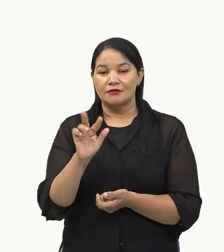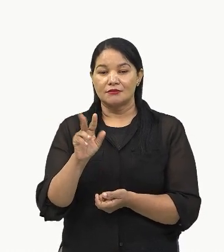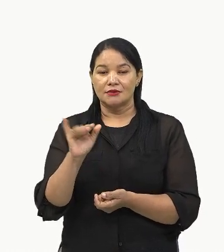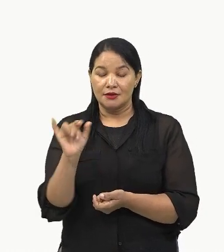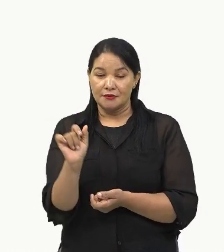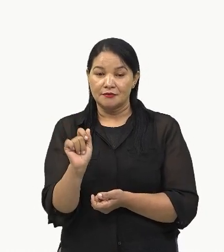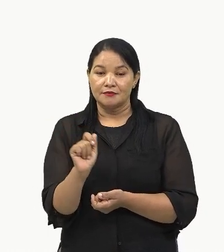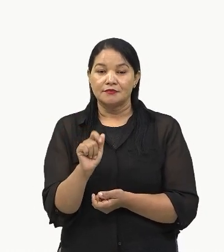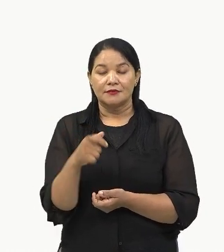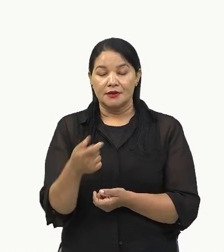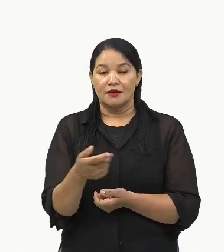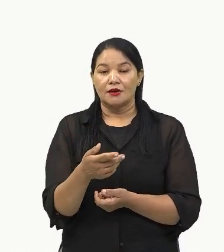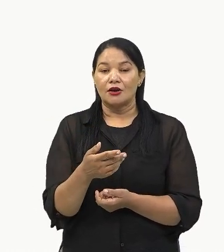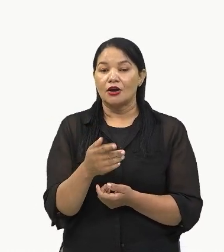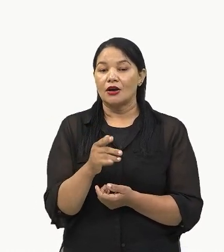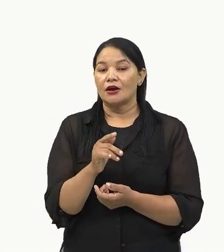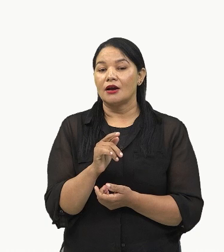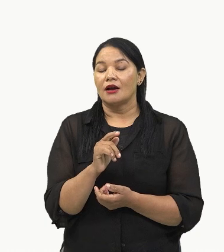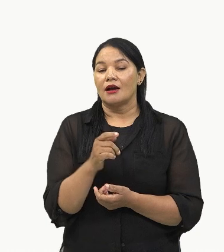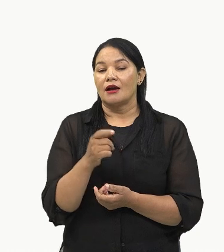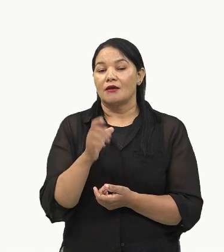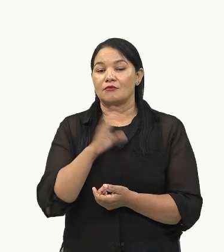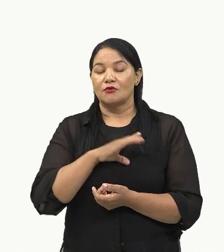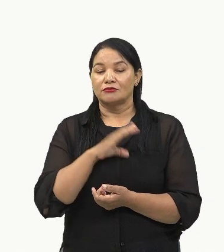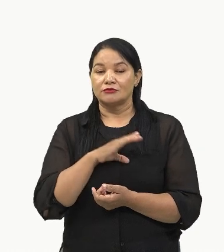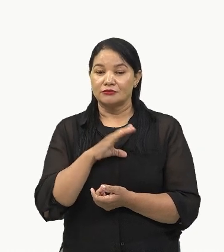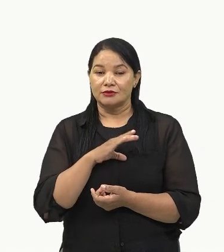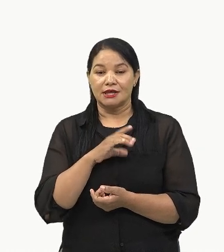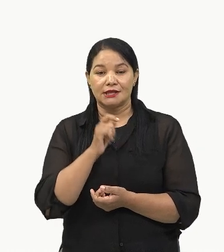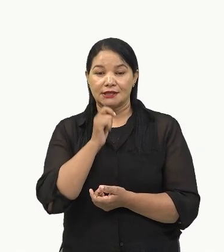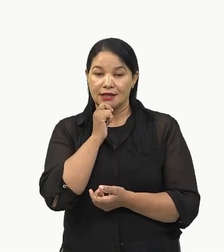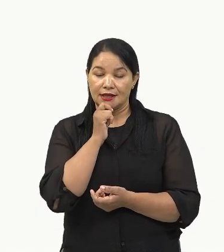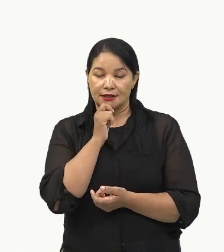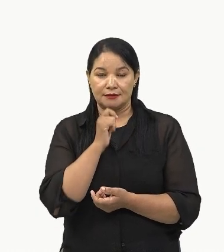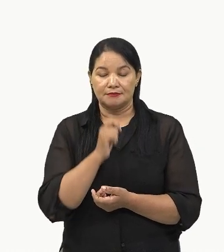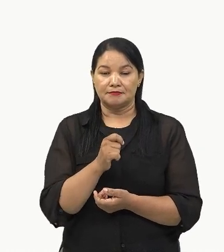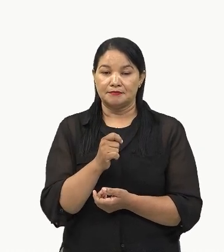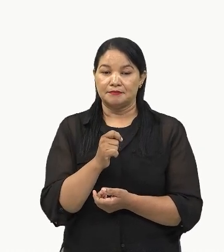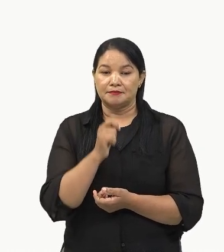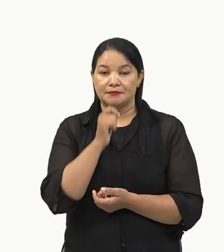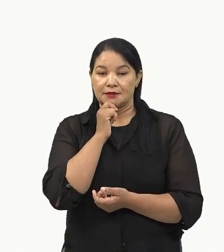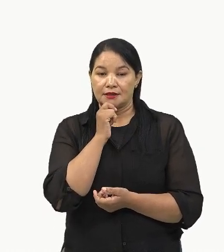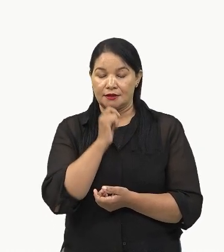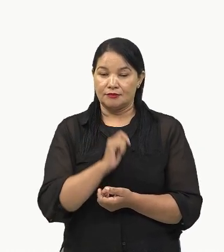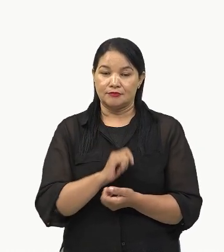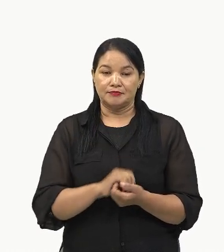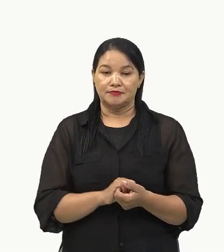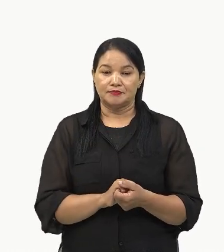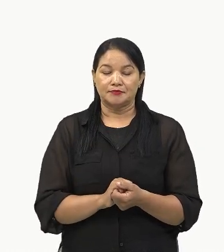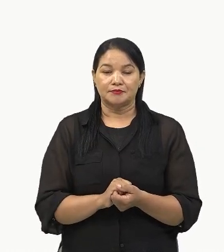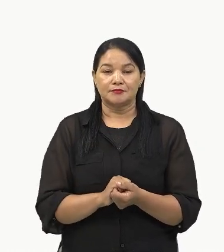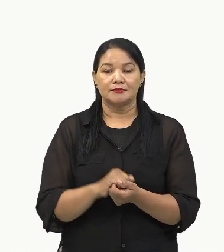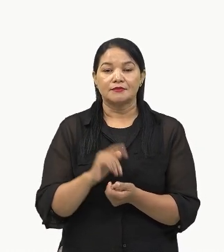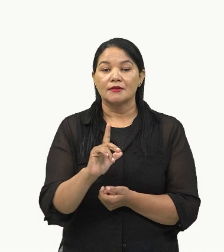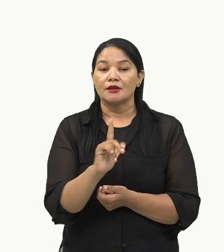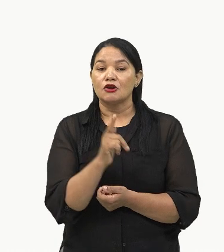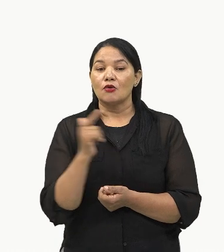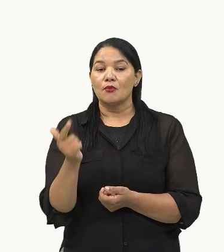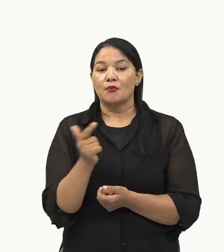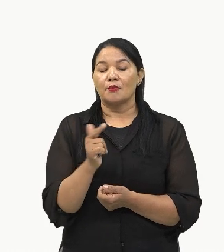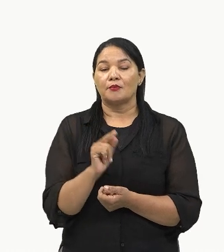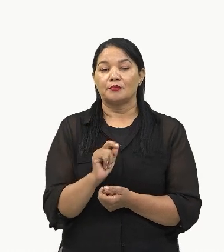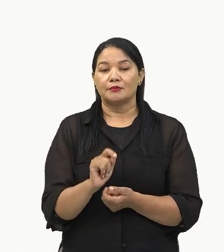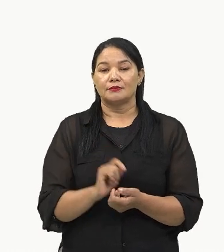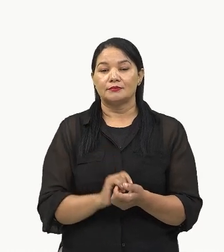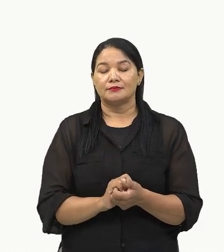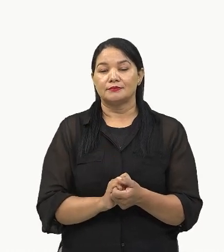Muito utilizado com a negação. Ainda não. Já has hecho tus tareas escolares?